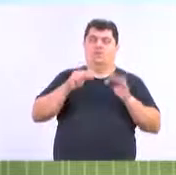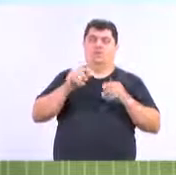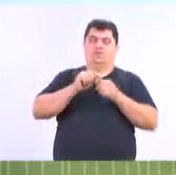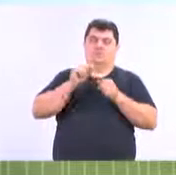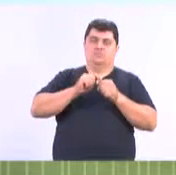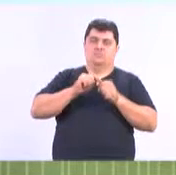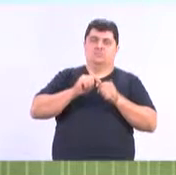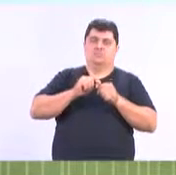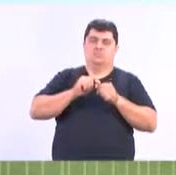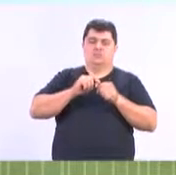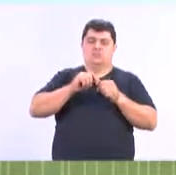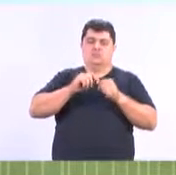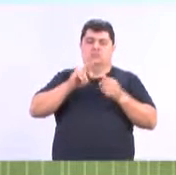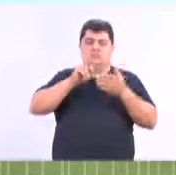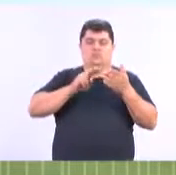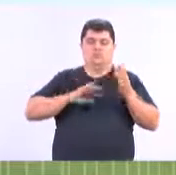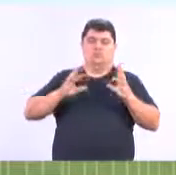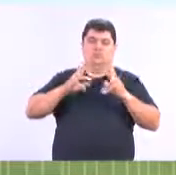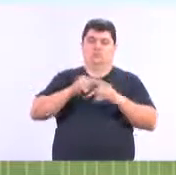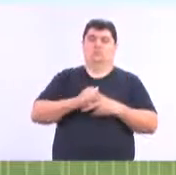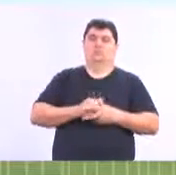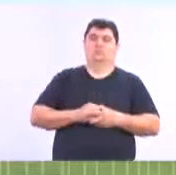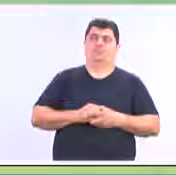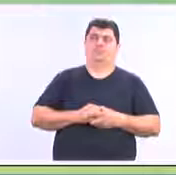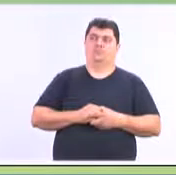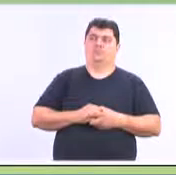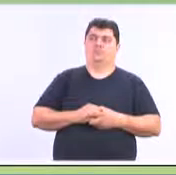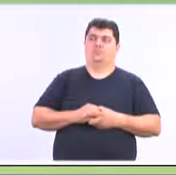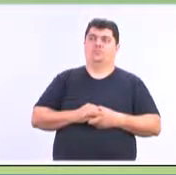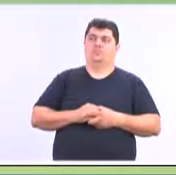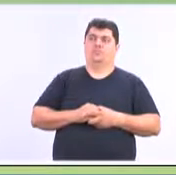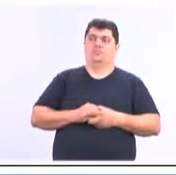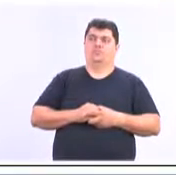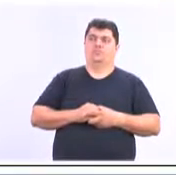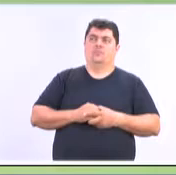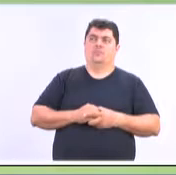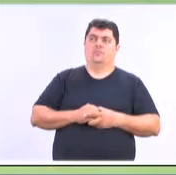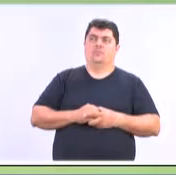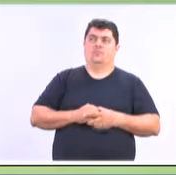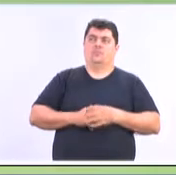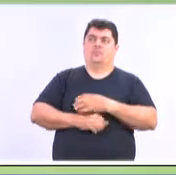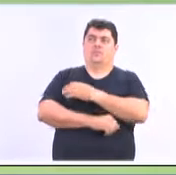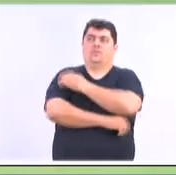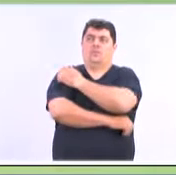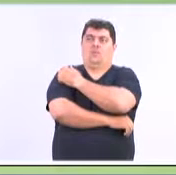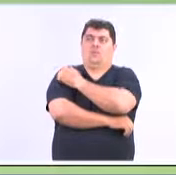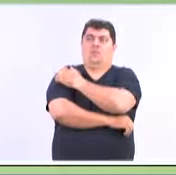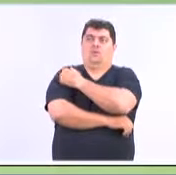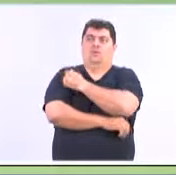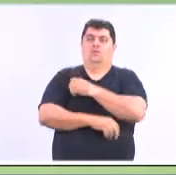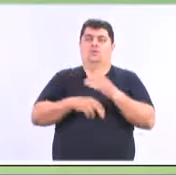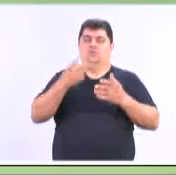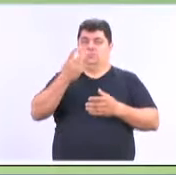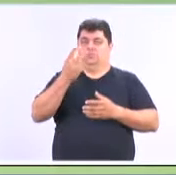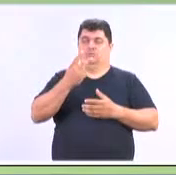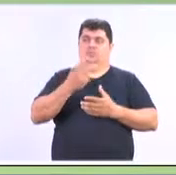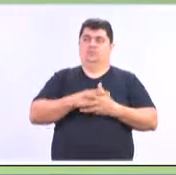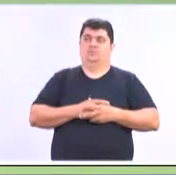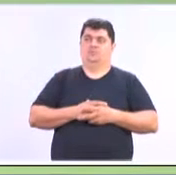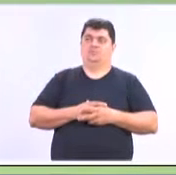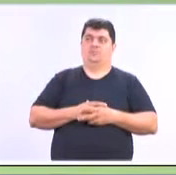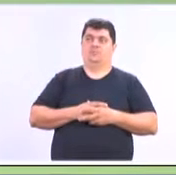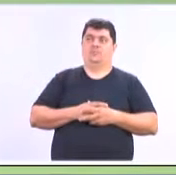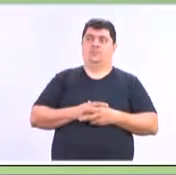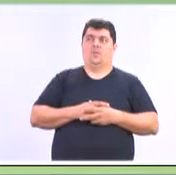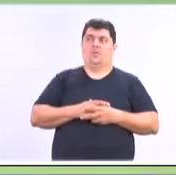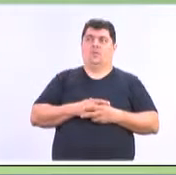fazer uma leitura dessas respostas, ok? Vamos lá. Então a gente tem a segunda questão, que diz o